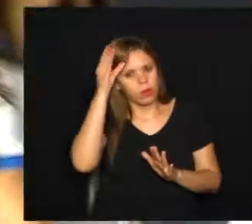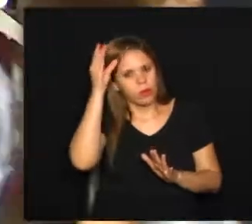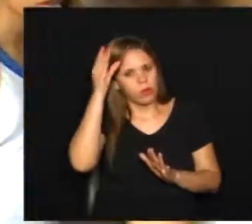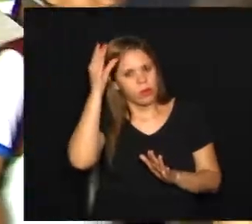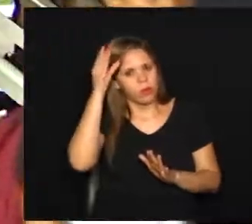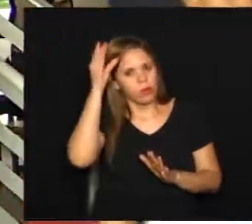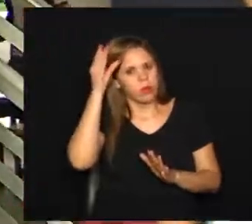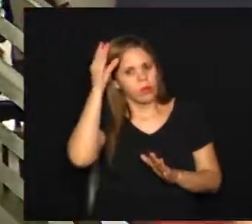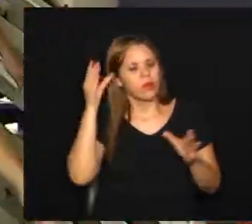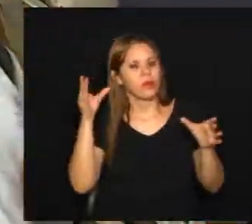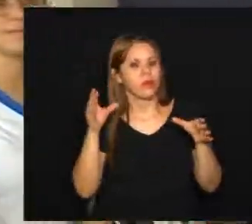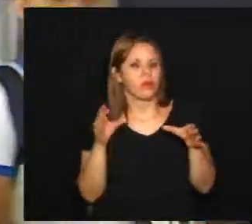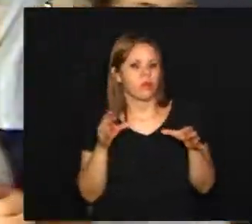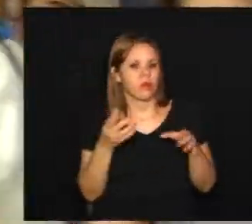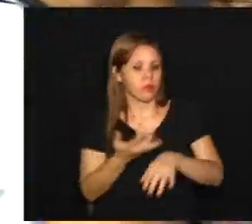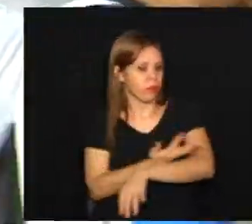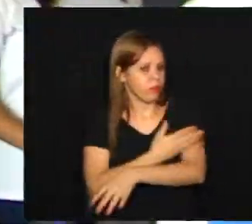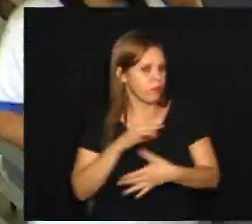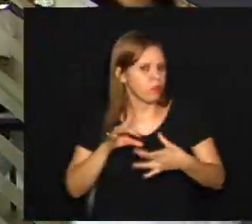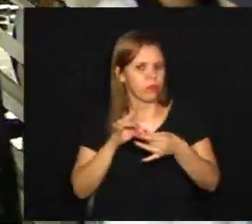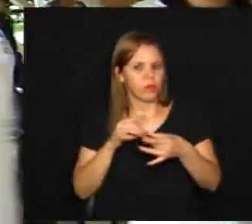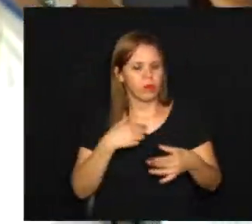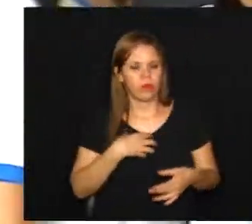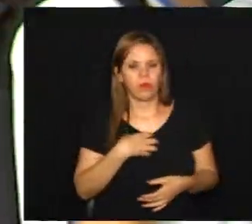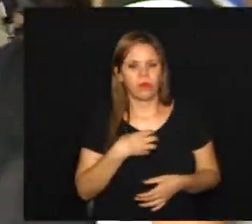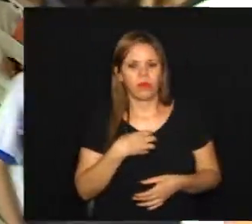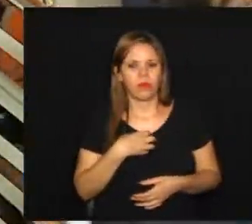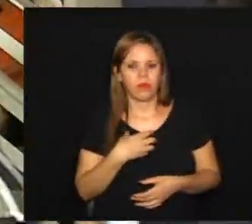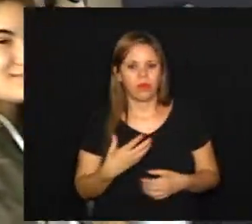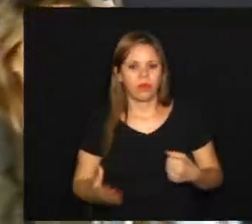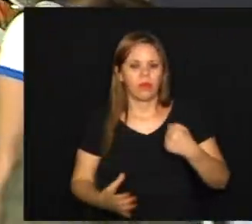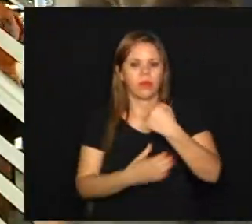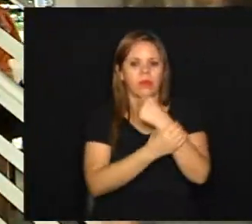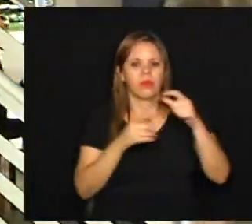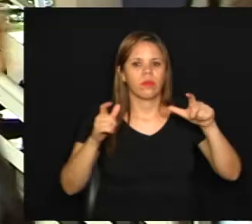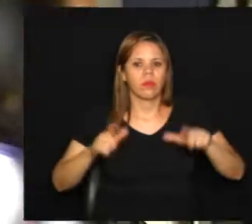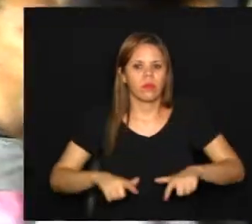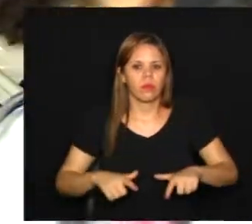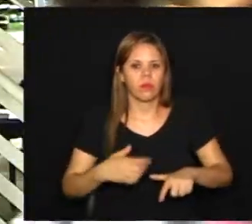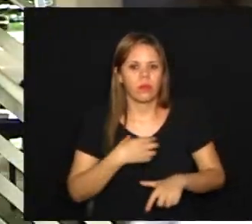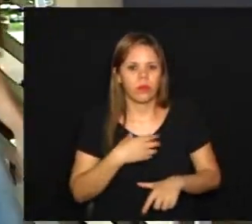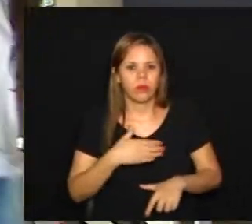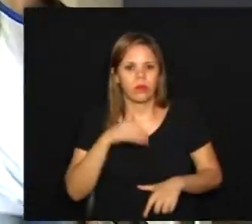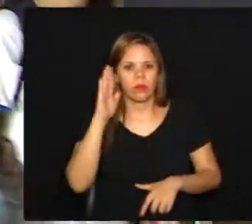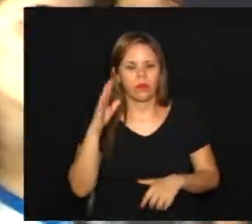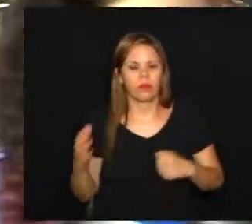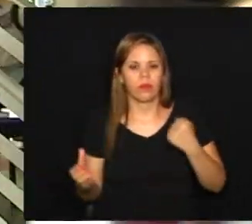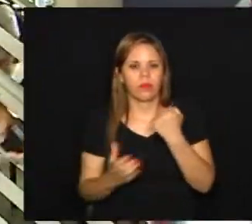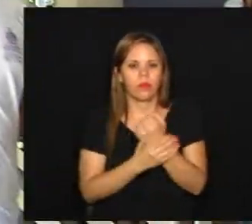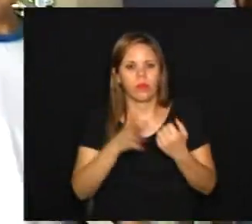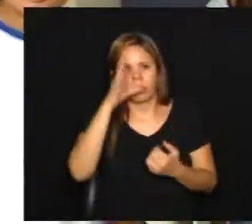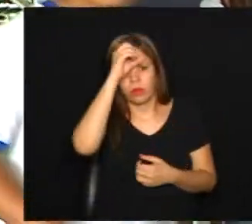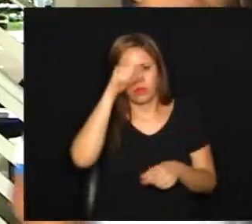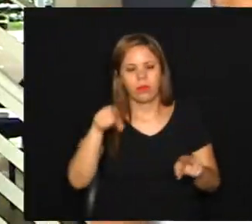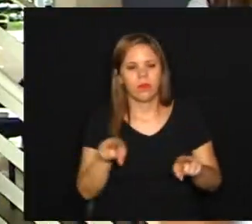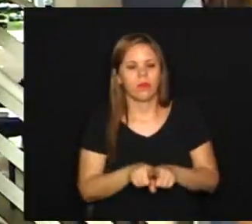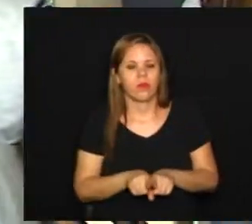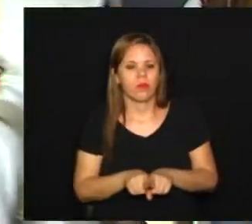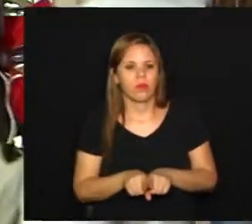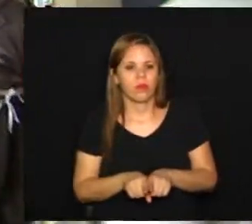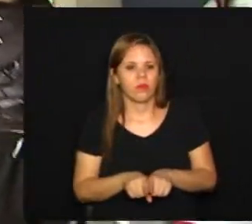que esse estudante se sinta pertencente àquele ambiente, é muito melhor. Agora, quando ele se sente pertencente, isso também tem um reflexo